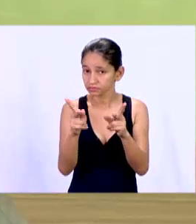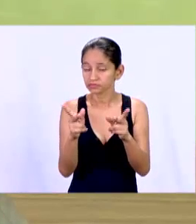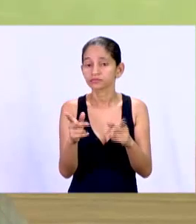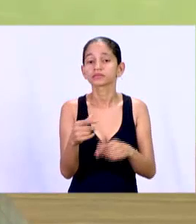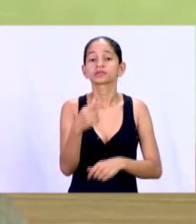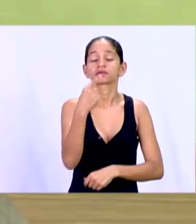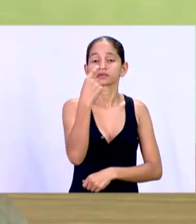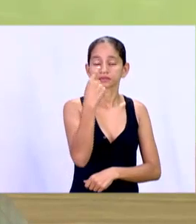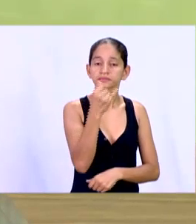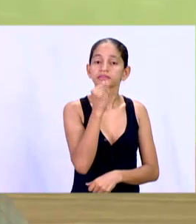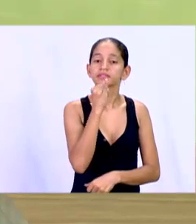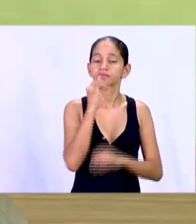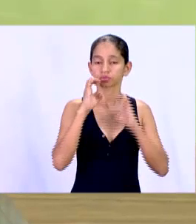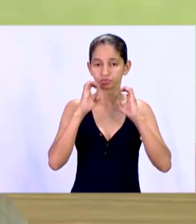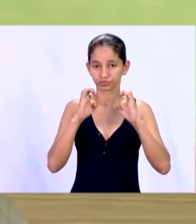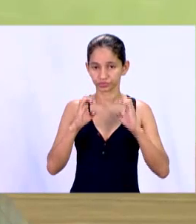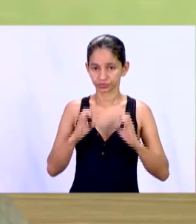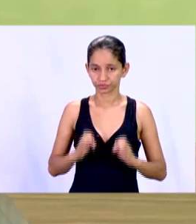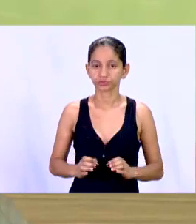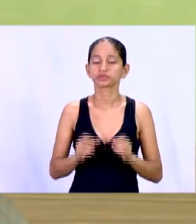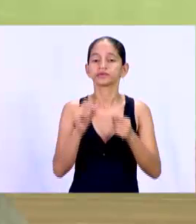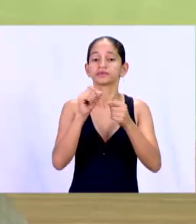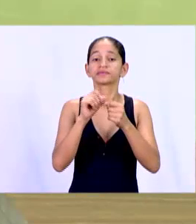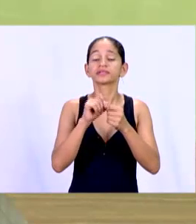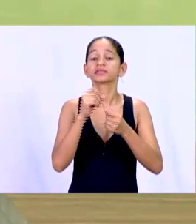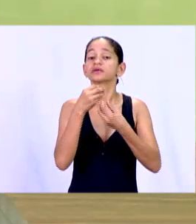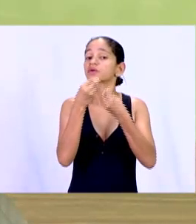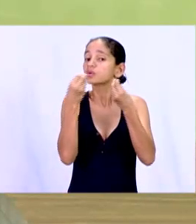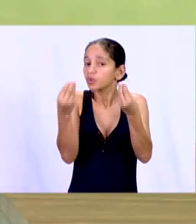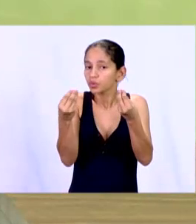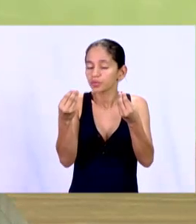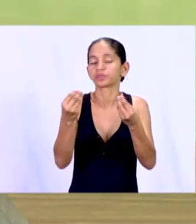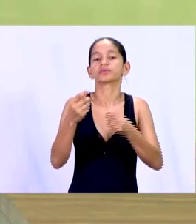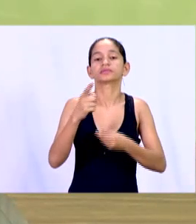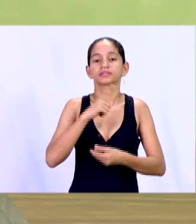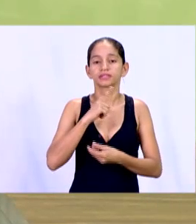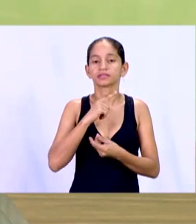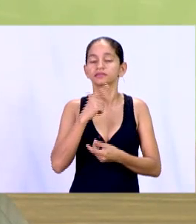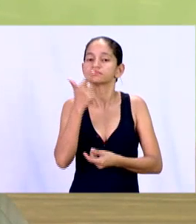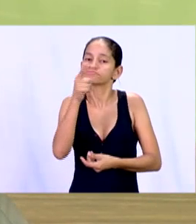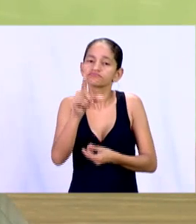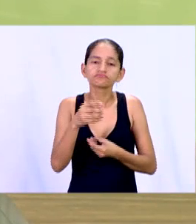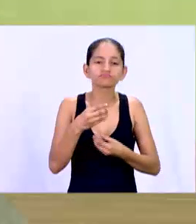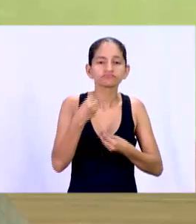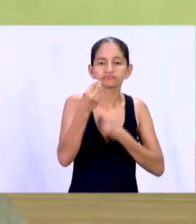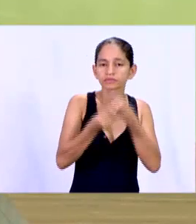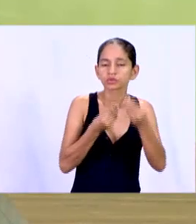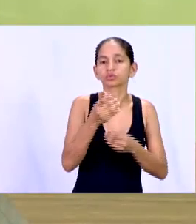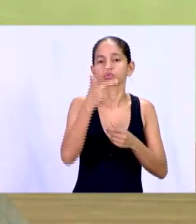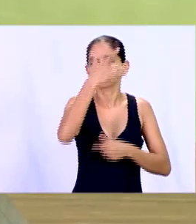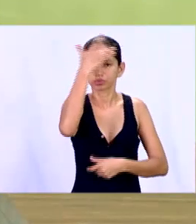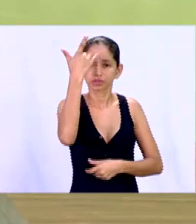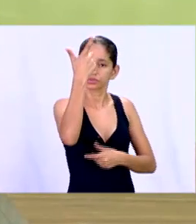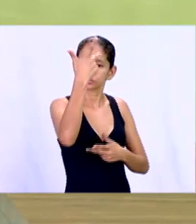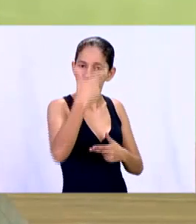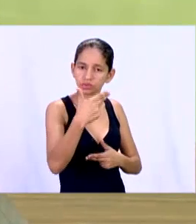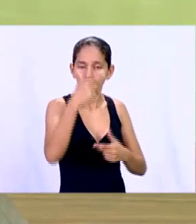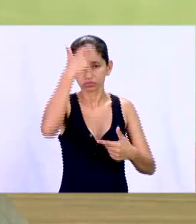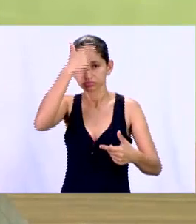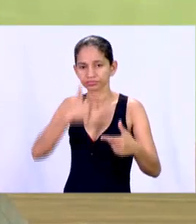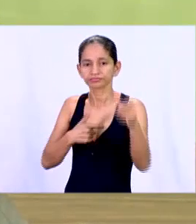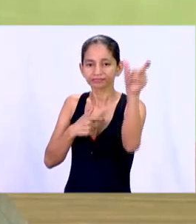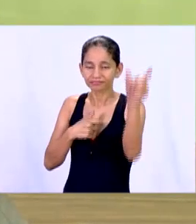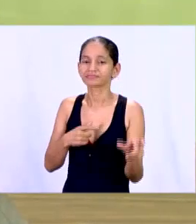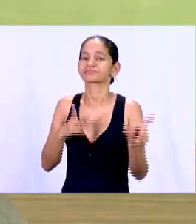Uma conduta ética essencial é proporcionar a participação de cada indivíduo como ser humano, digno de